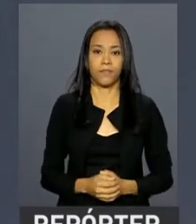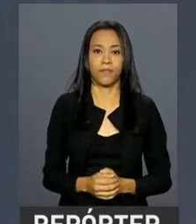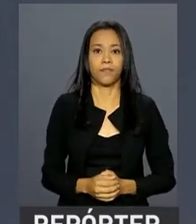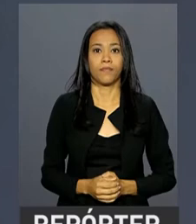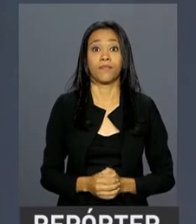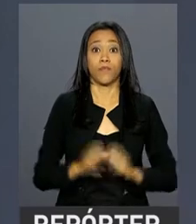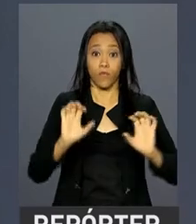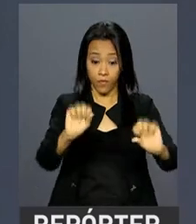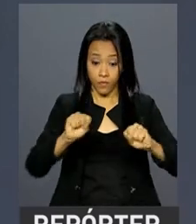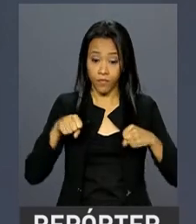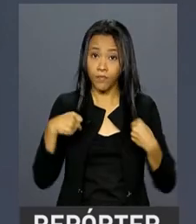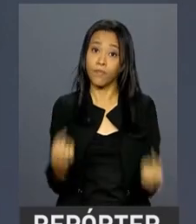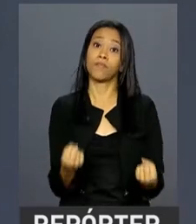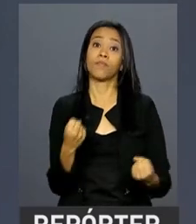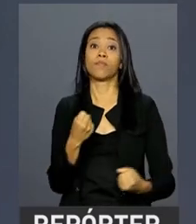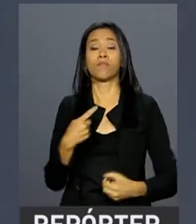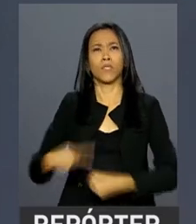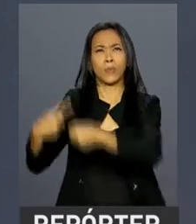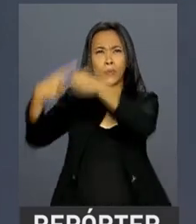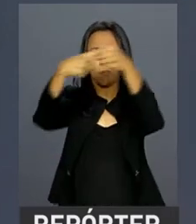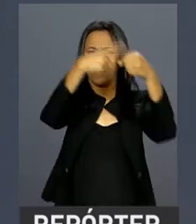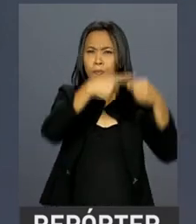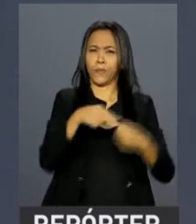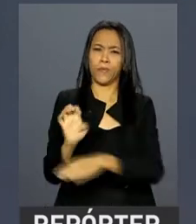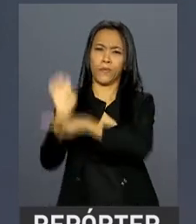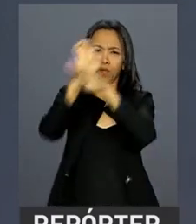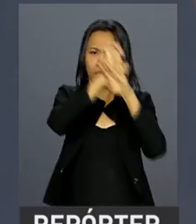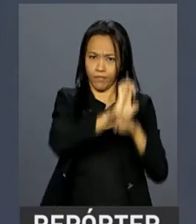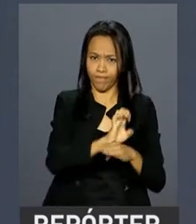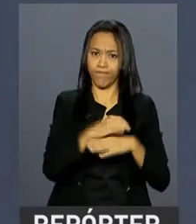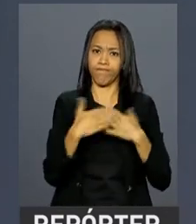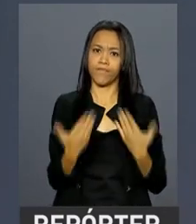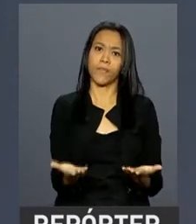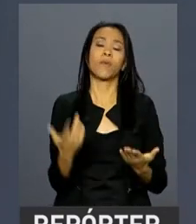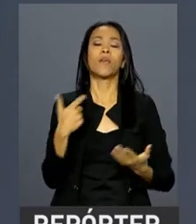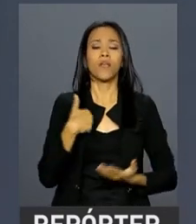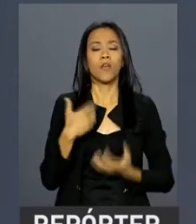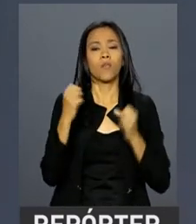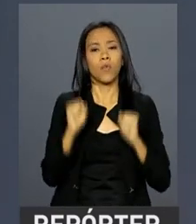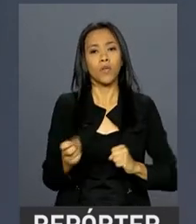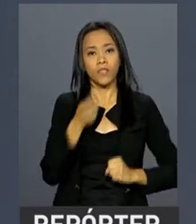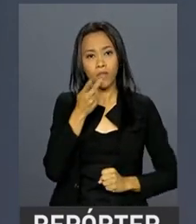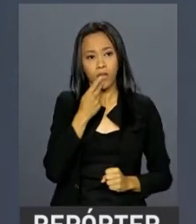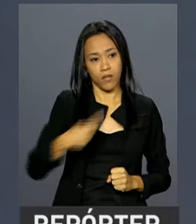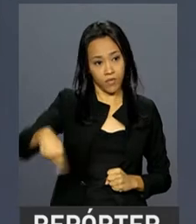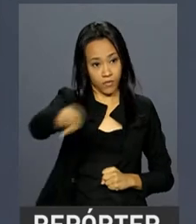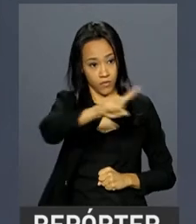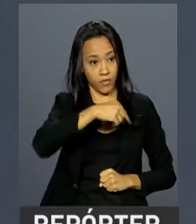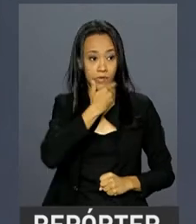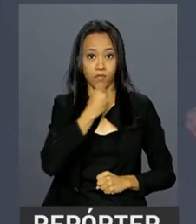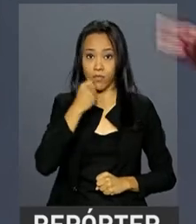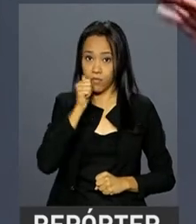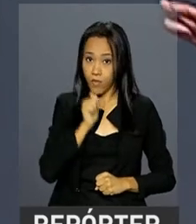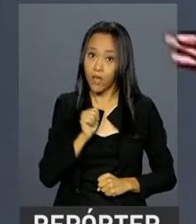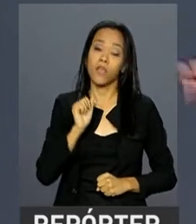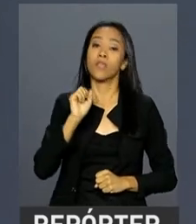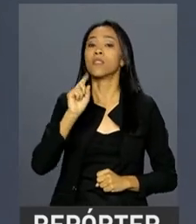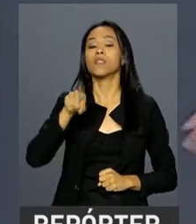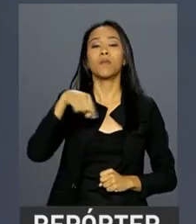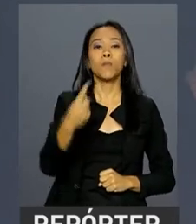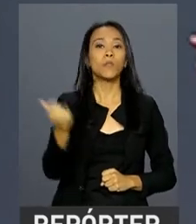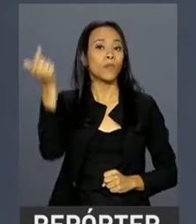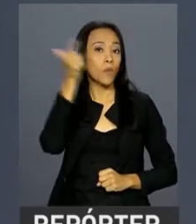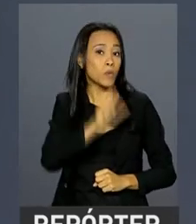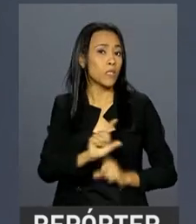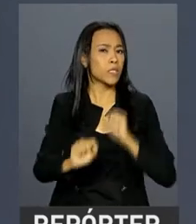do fortalecimento da federação. E seguramente eu posso dizer a todos os senhores e senhoras que logo depois de vencida essa